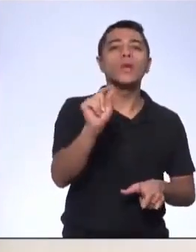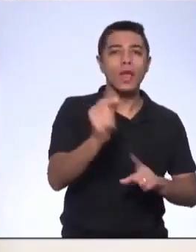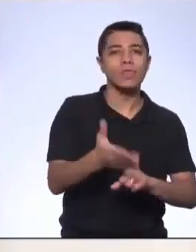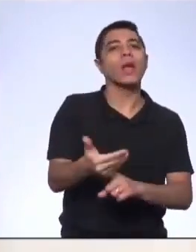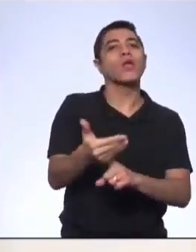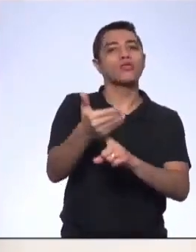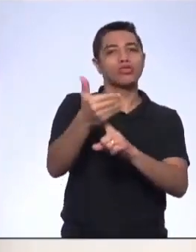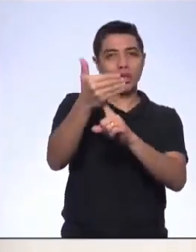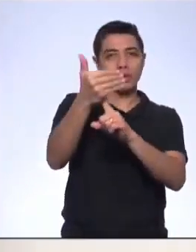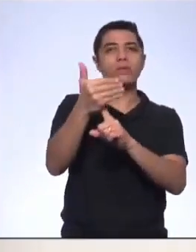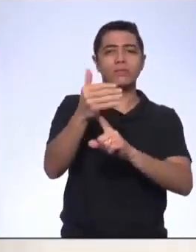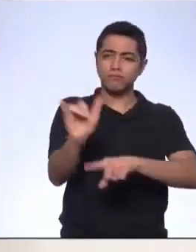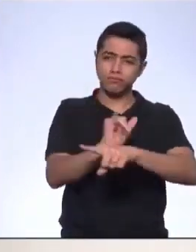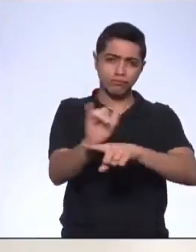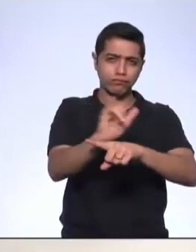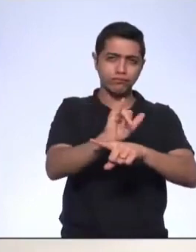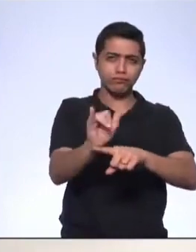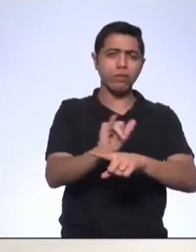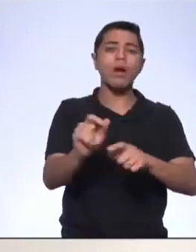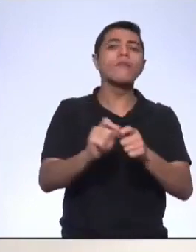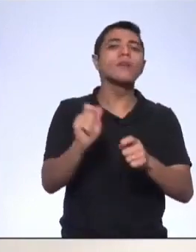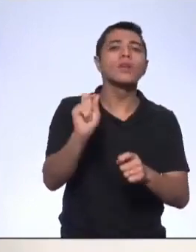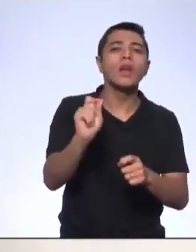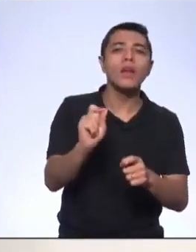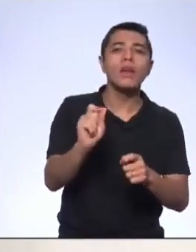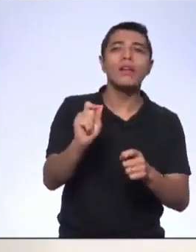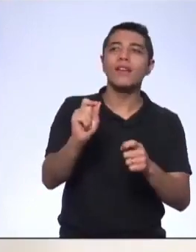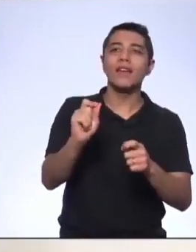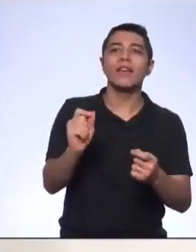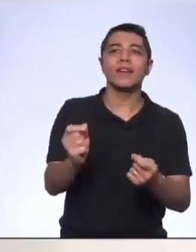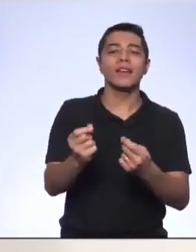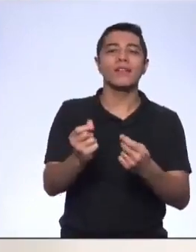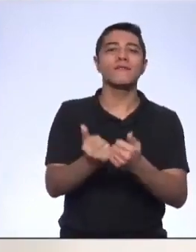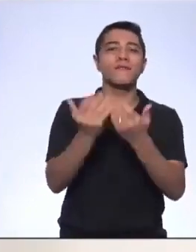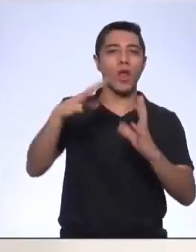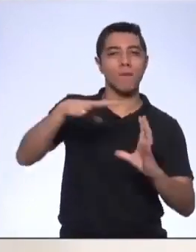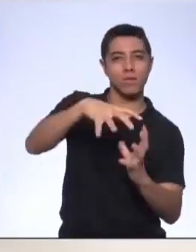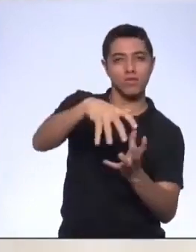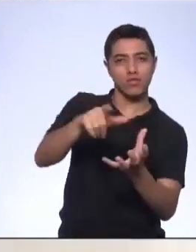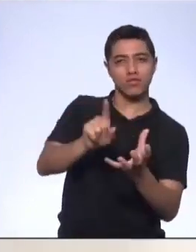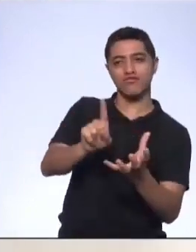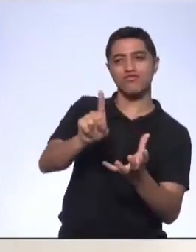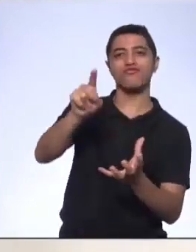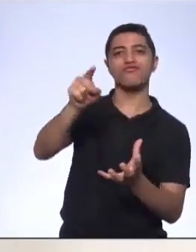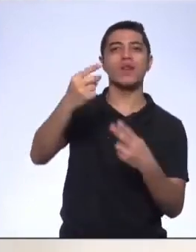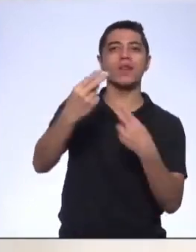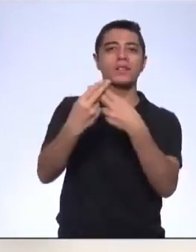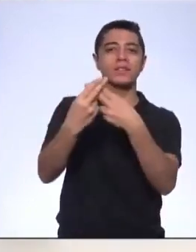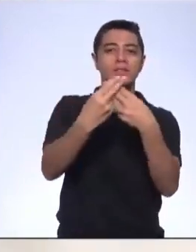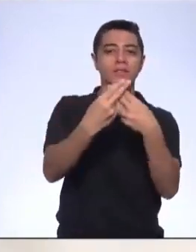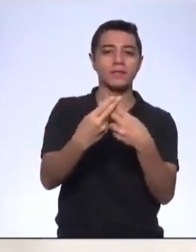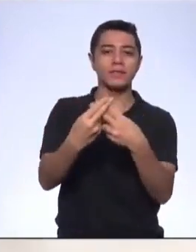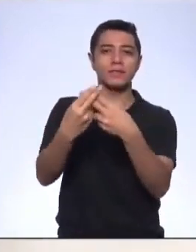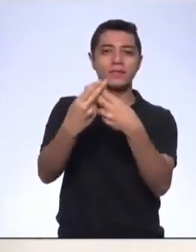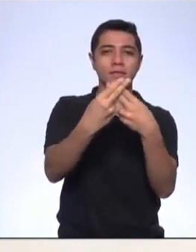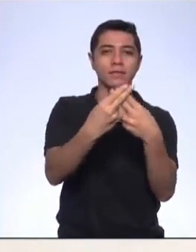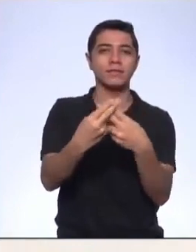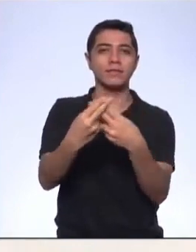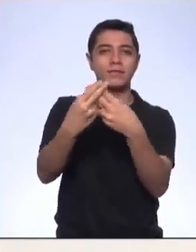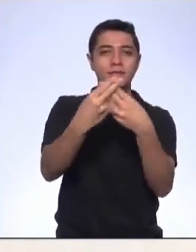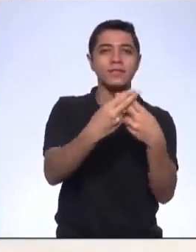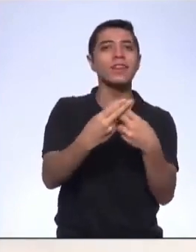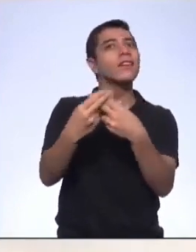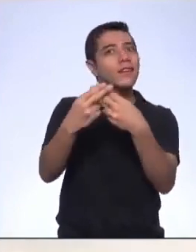Isso é absoluta verdade. Senão, a gente não teria tecnologia avançando do jeito que a gente está. A gente não estaria se comunicando do jeito que a gente está se